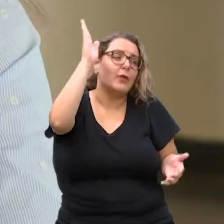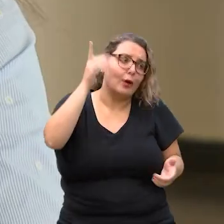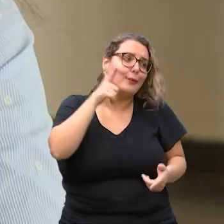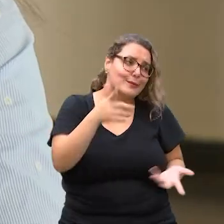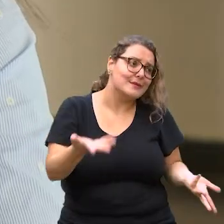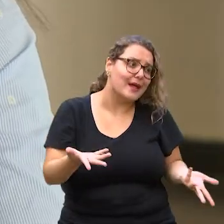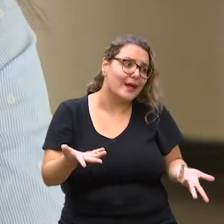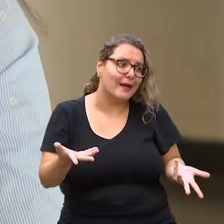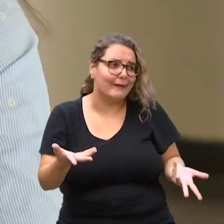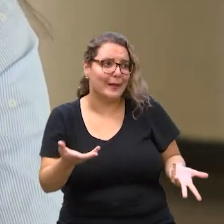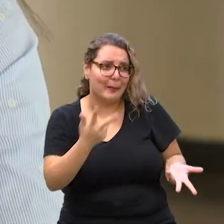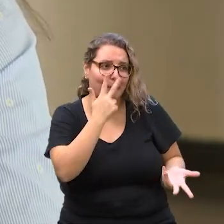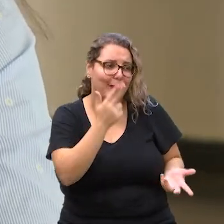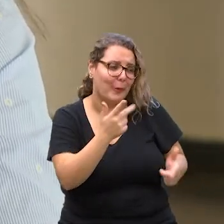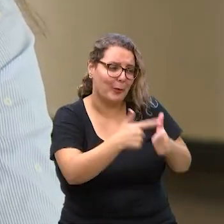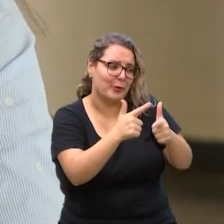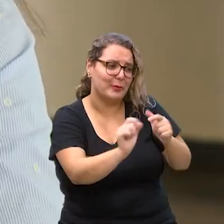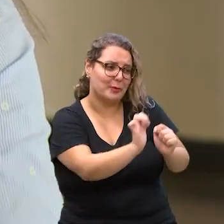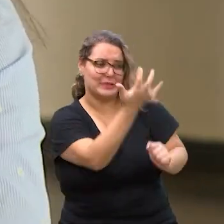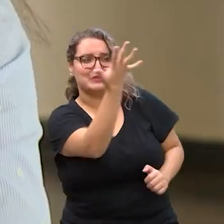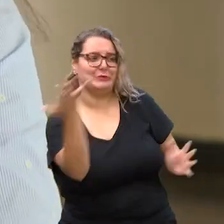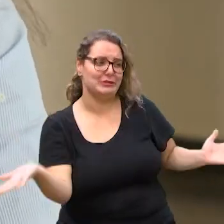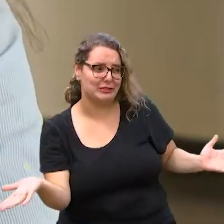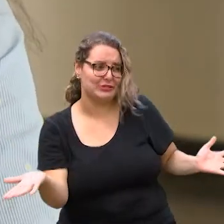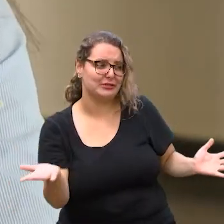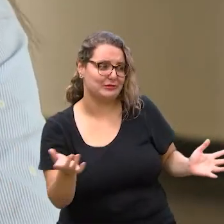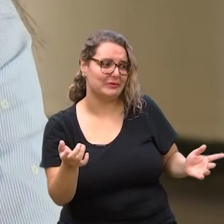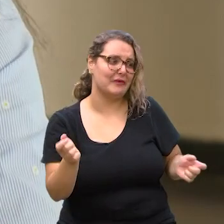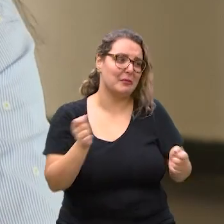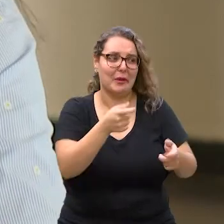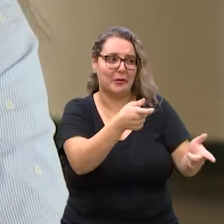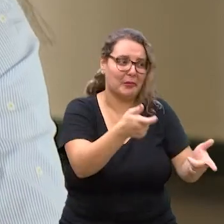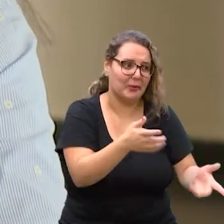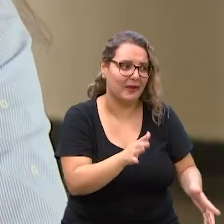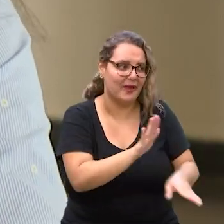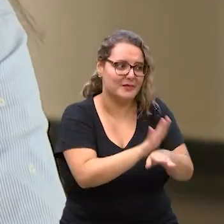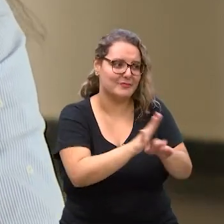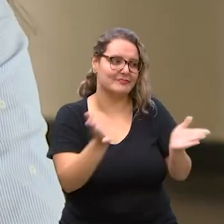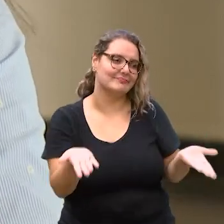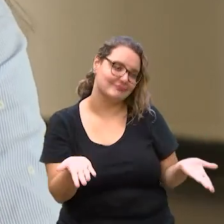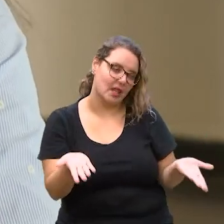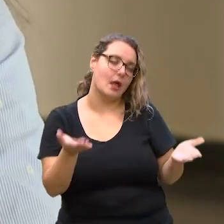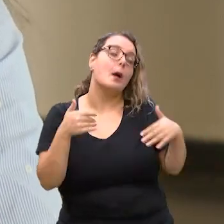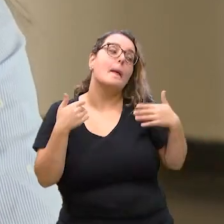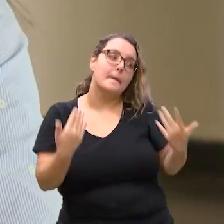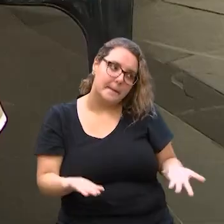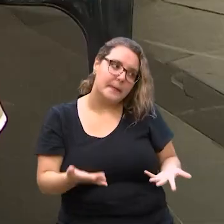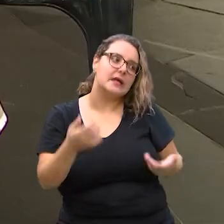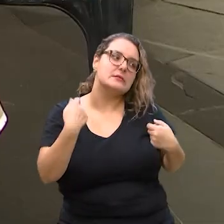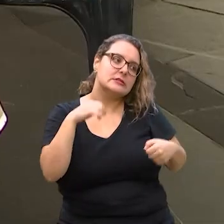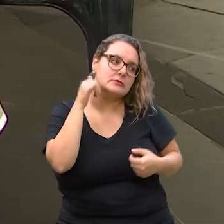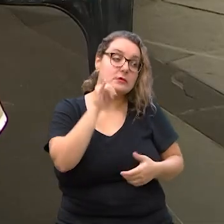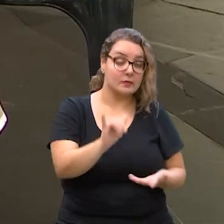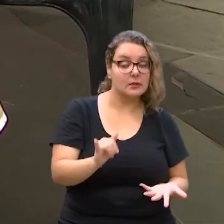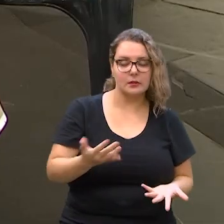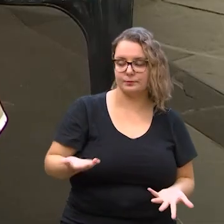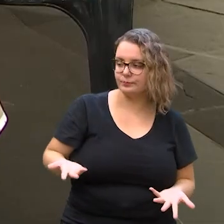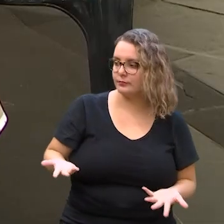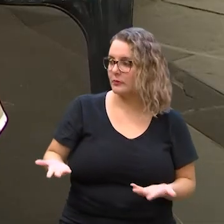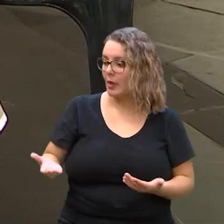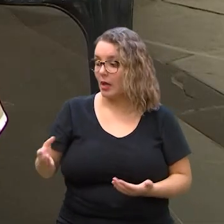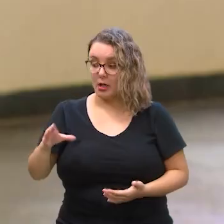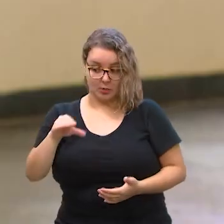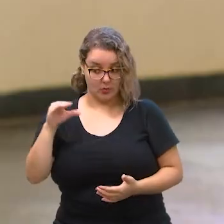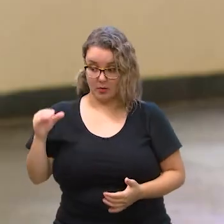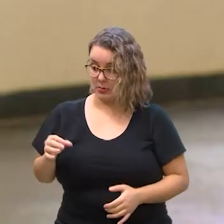gente consegue trabalhar, mas talvez a gente não consiga ir tão a fundo quanto se a gente desenvolver um trabalho maior, assim. Apesar de você ter falado que não é